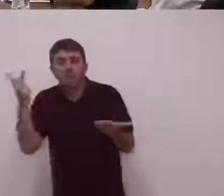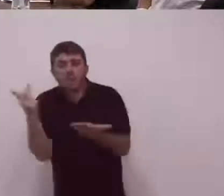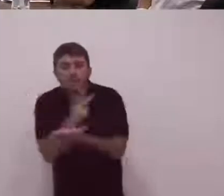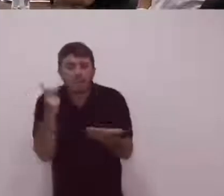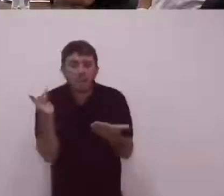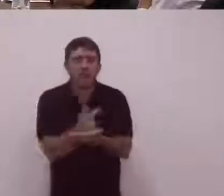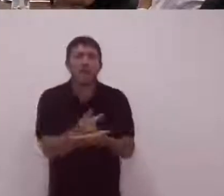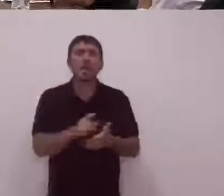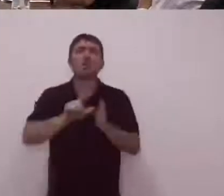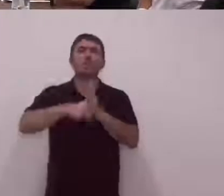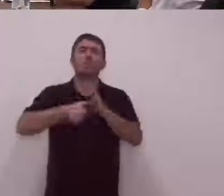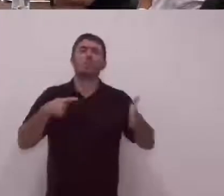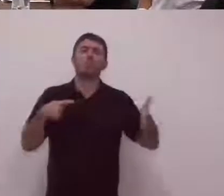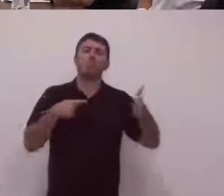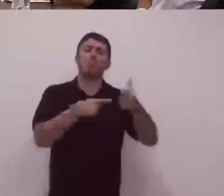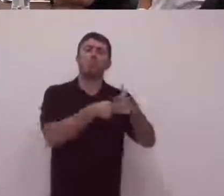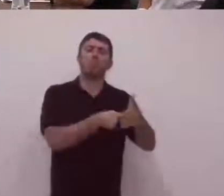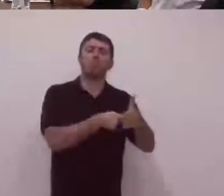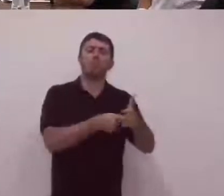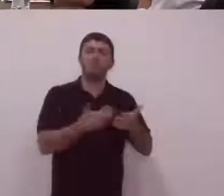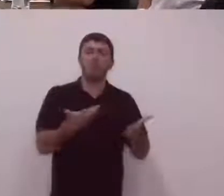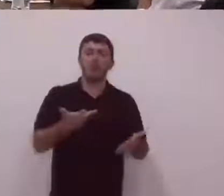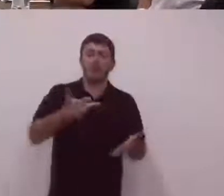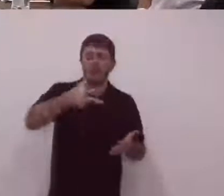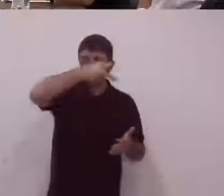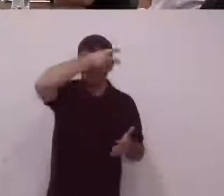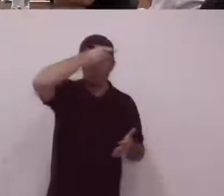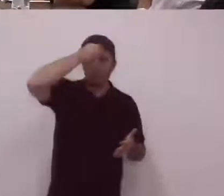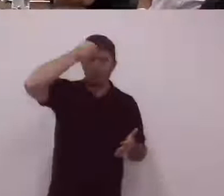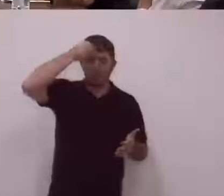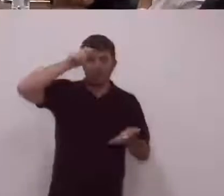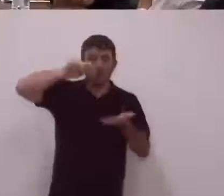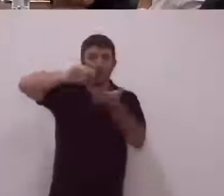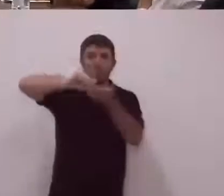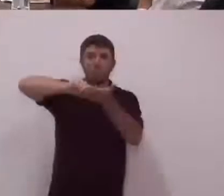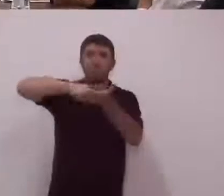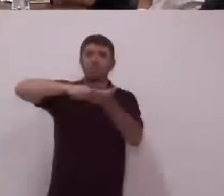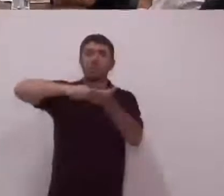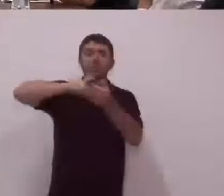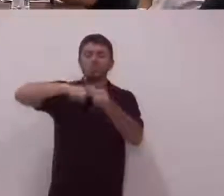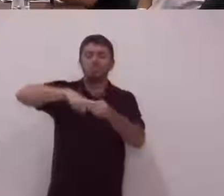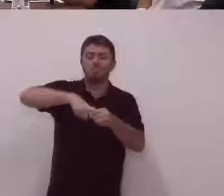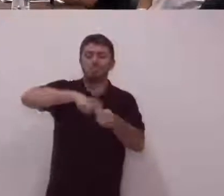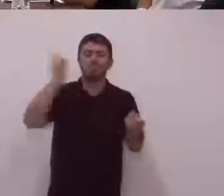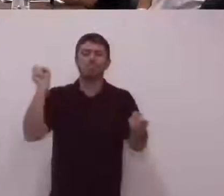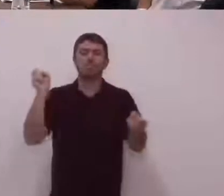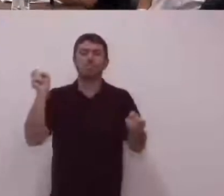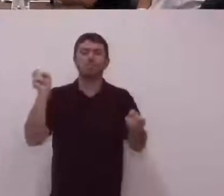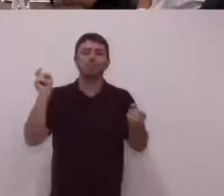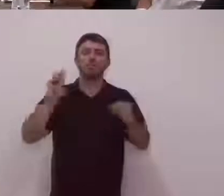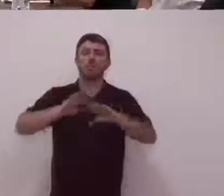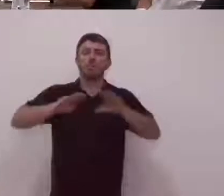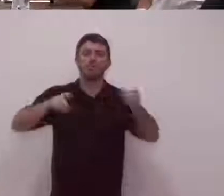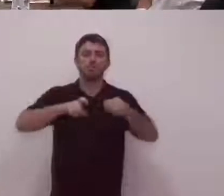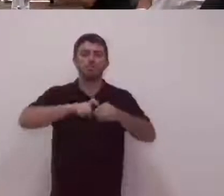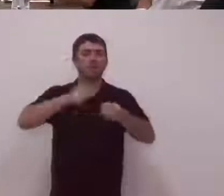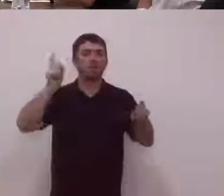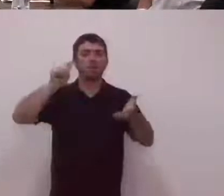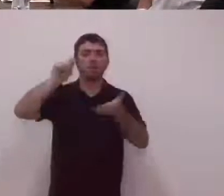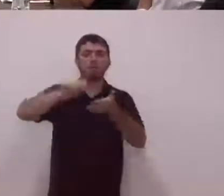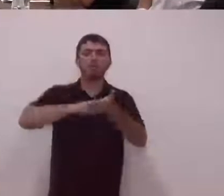percalços, a Prefeitura decidiu recidir o contrato, fechando a torneira do desperdício, depois de